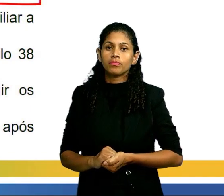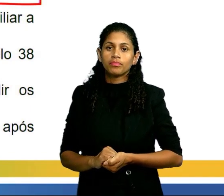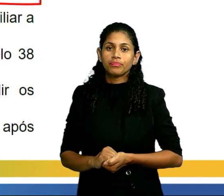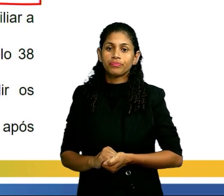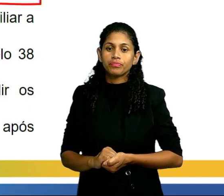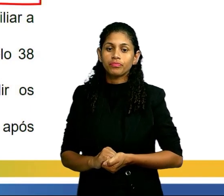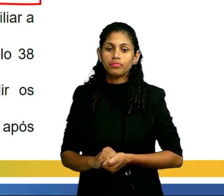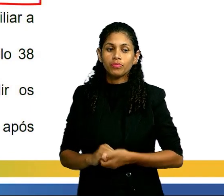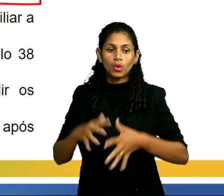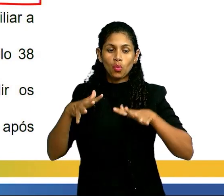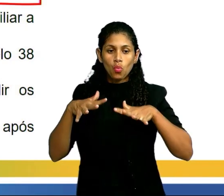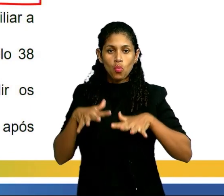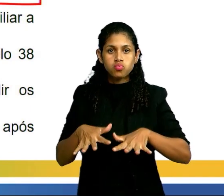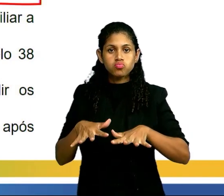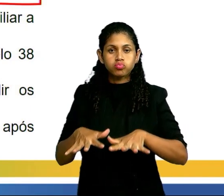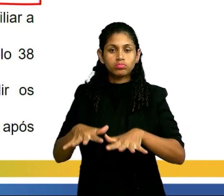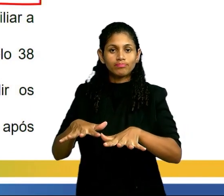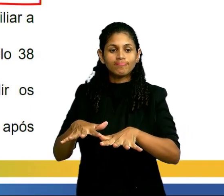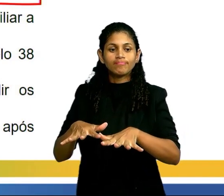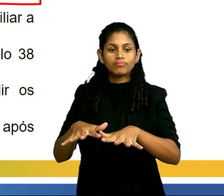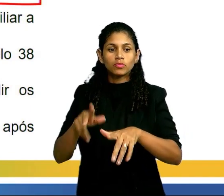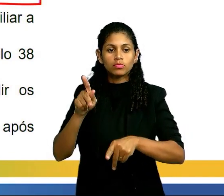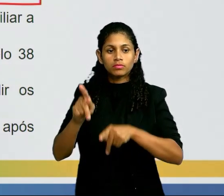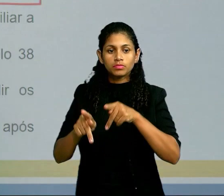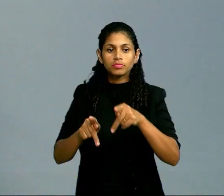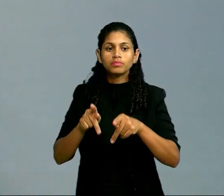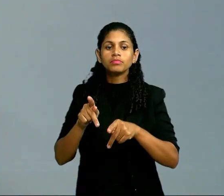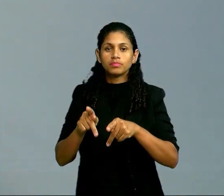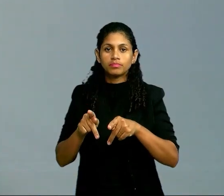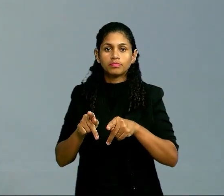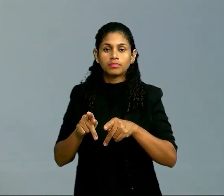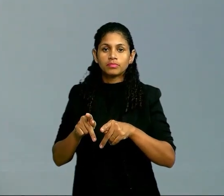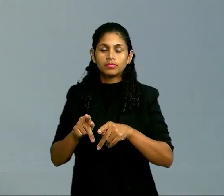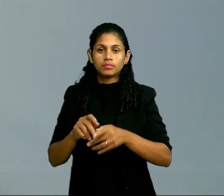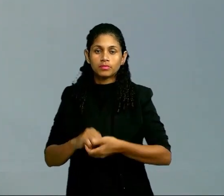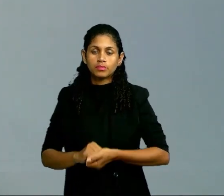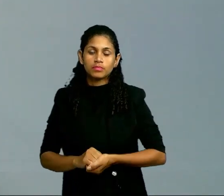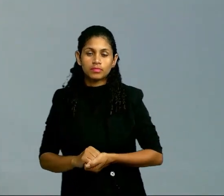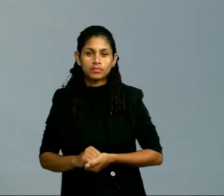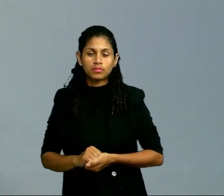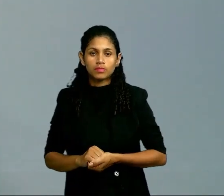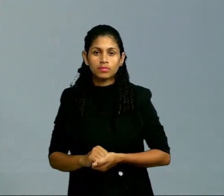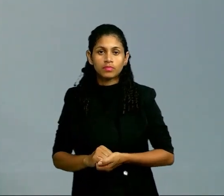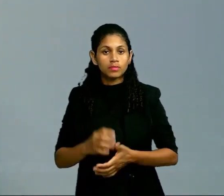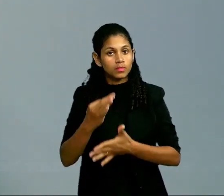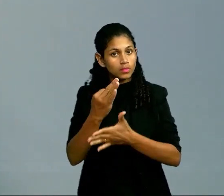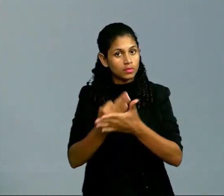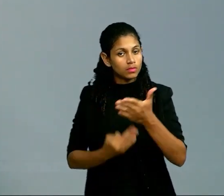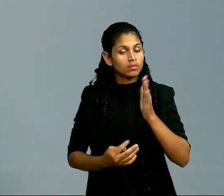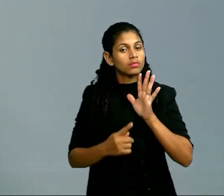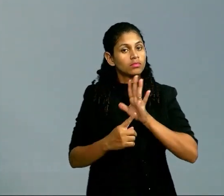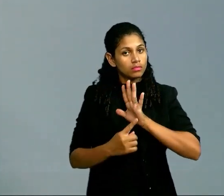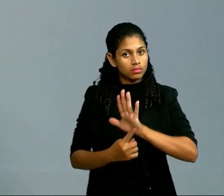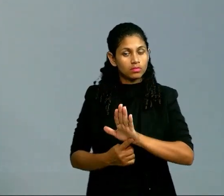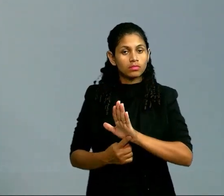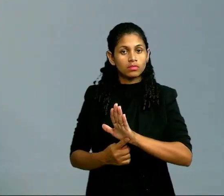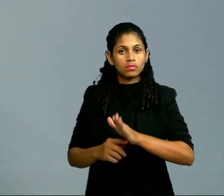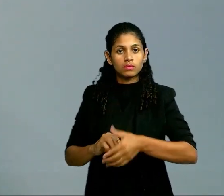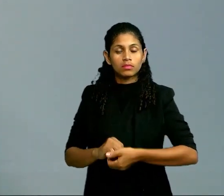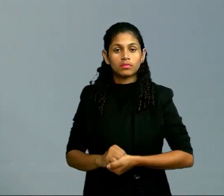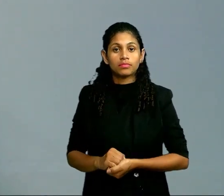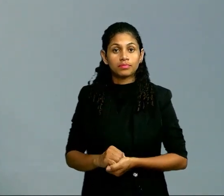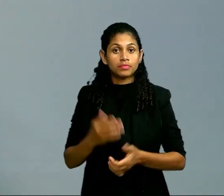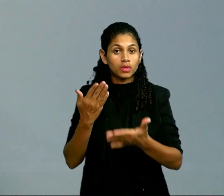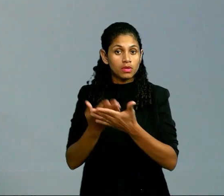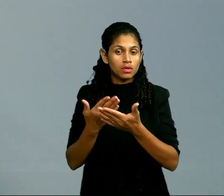da República Popular da Coreia do Norte sobre o território da Coreia do Sul, que o texto explicita. Essa foi a